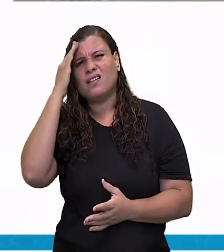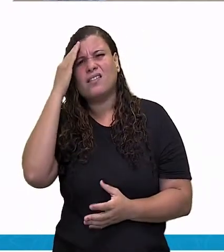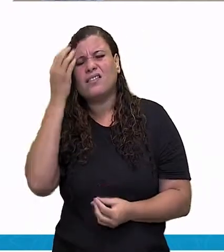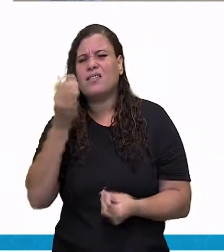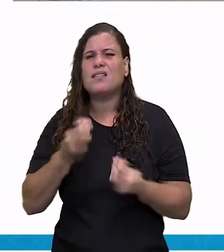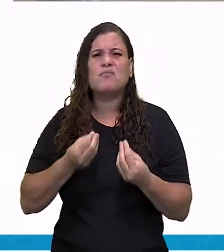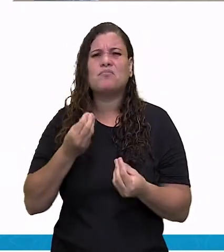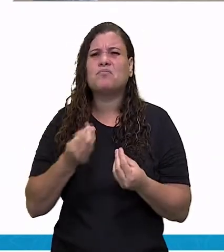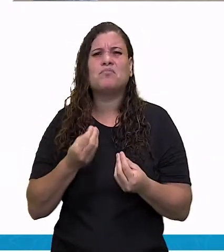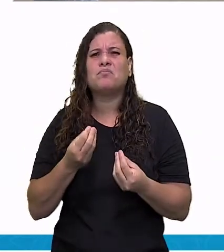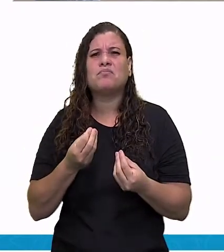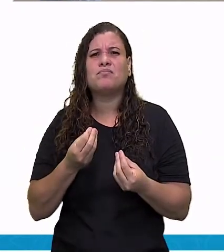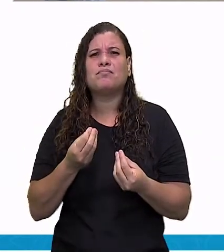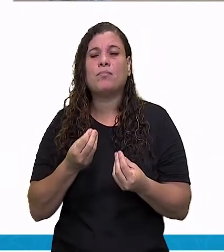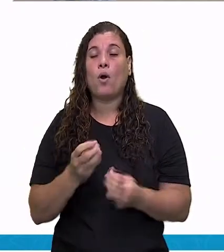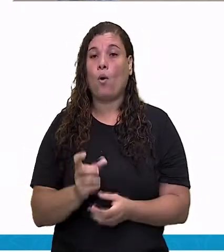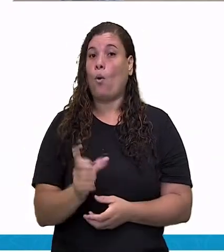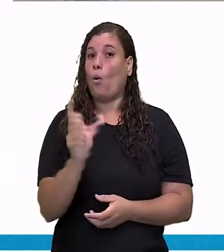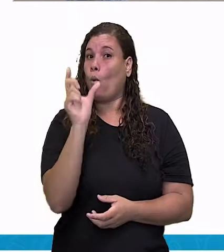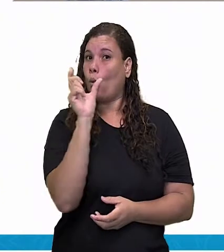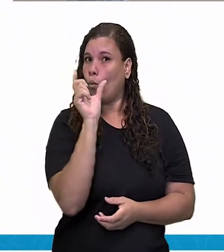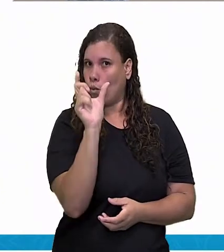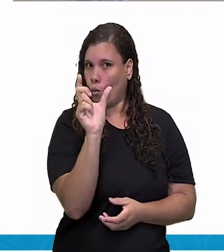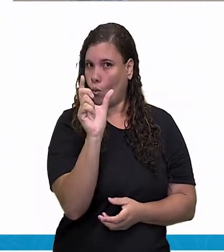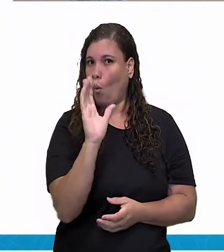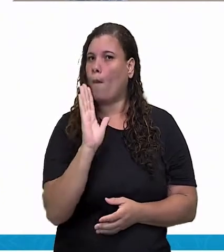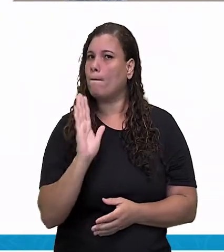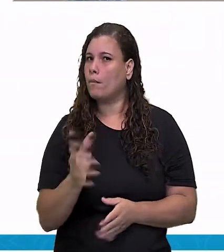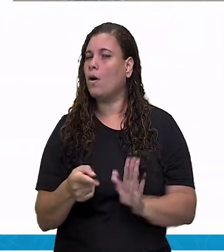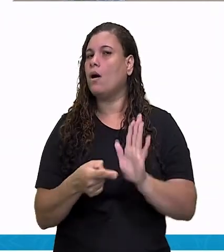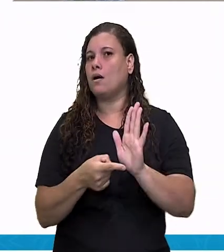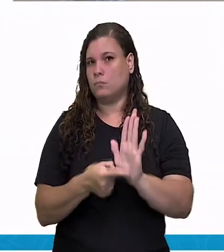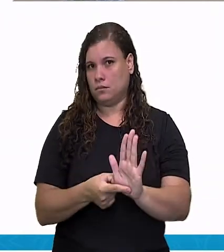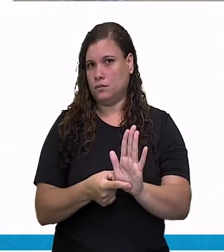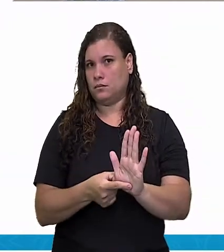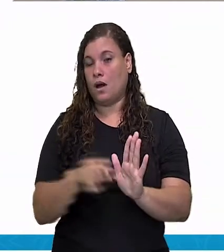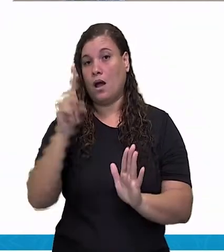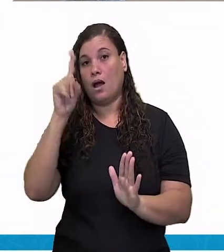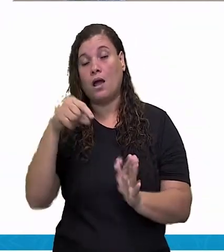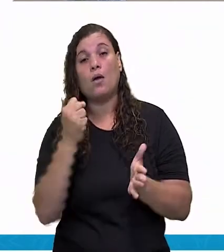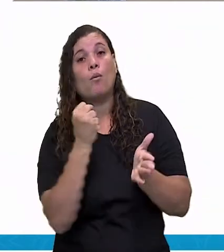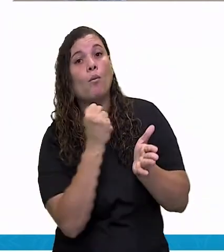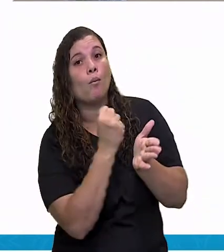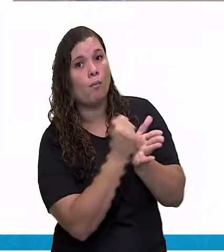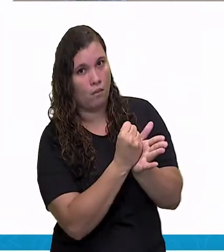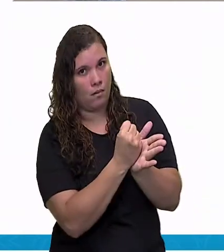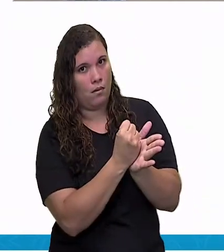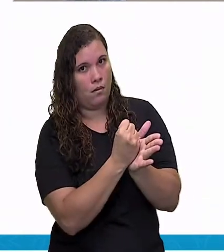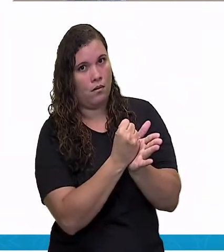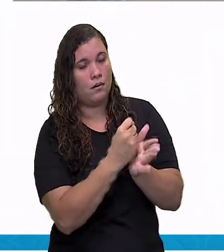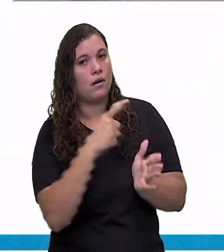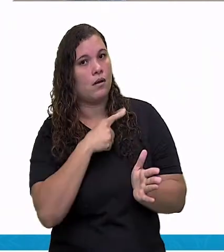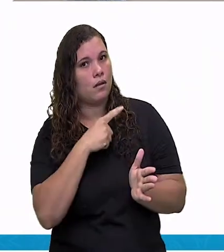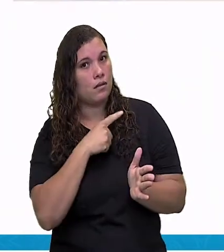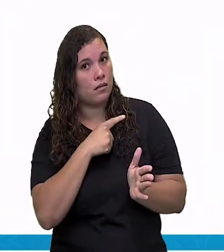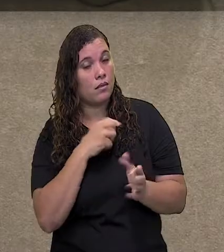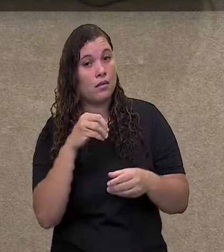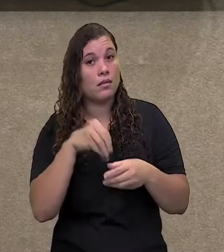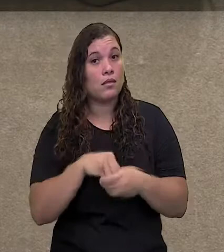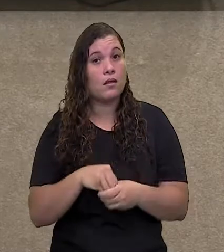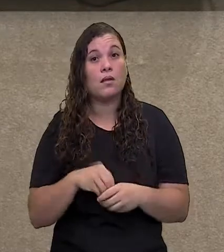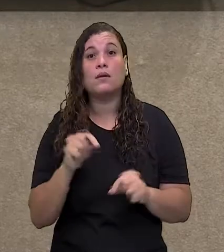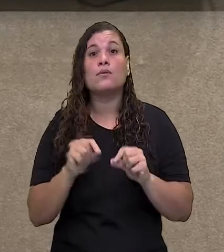histórico? Que o próprio nome já diz. É um patrimônio, é uma, um pertence, né? Alguma coisa